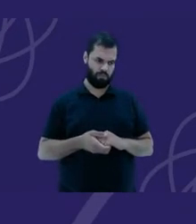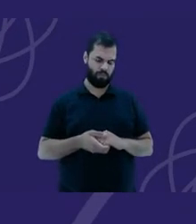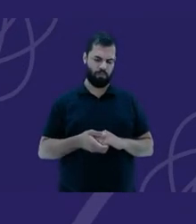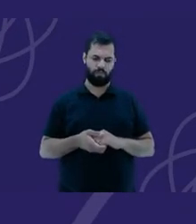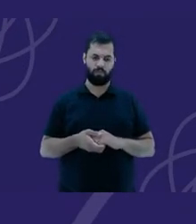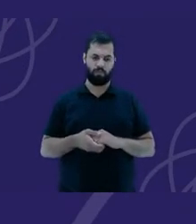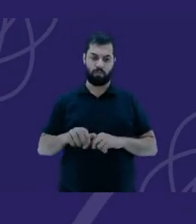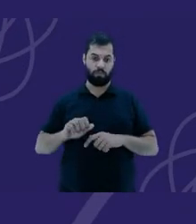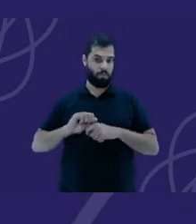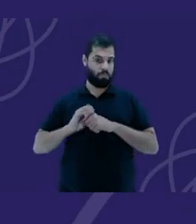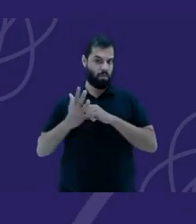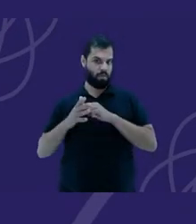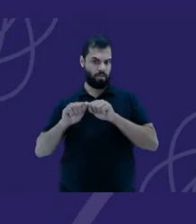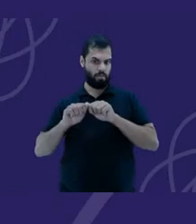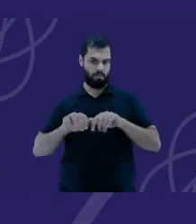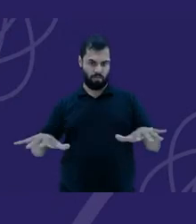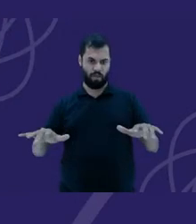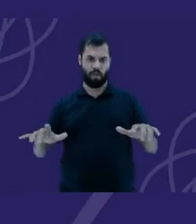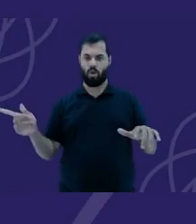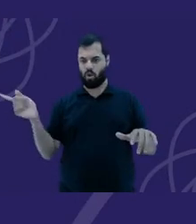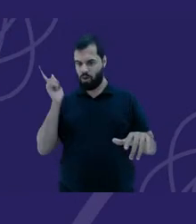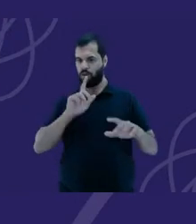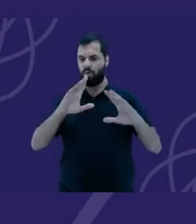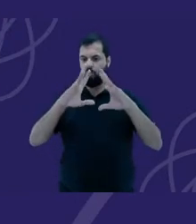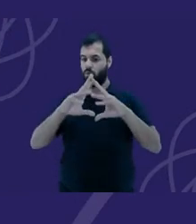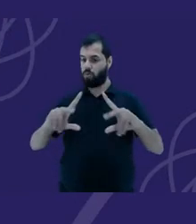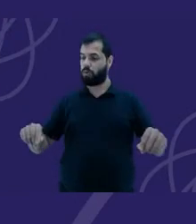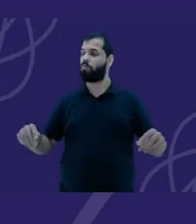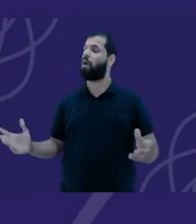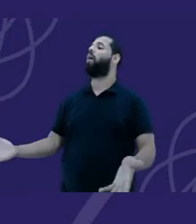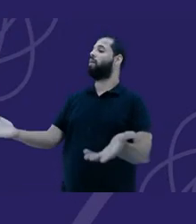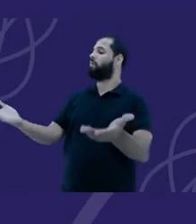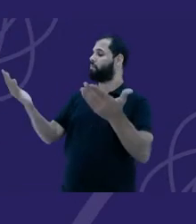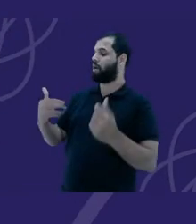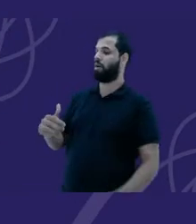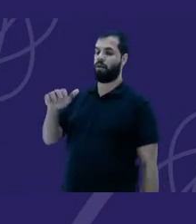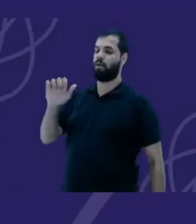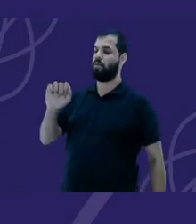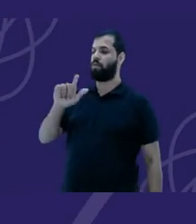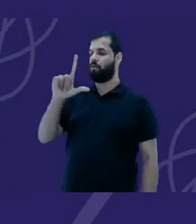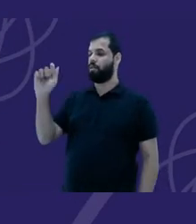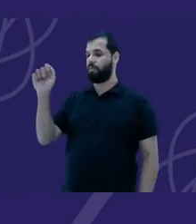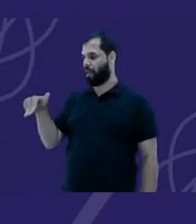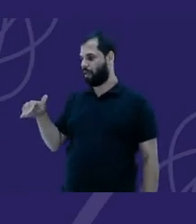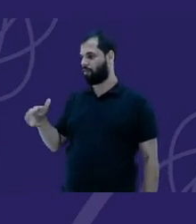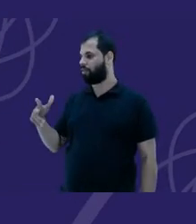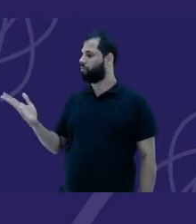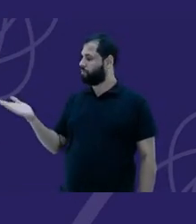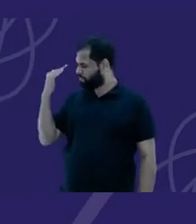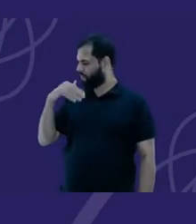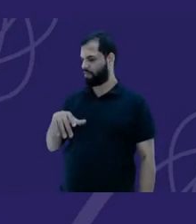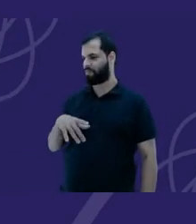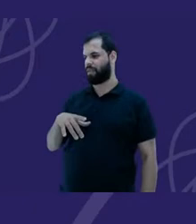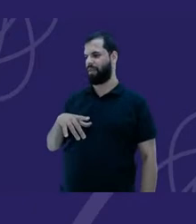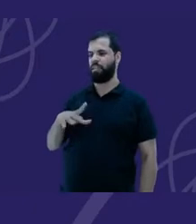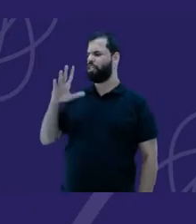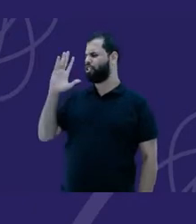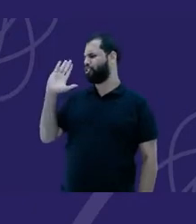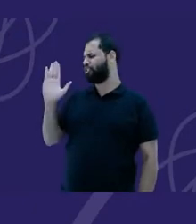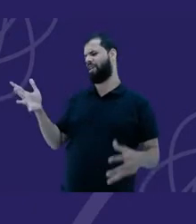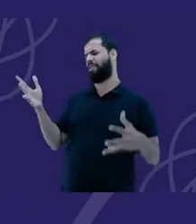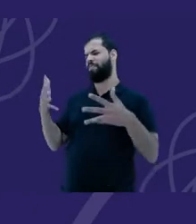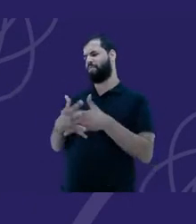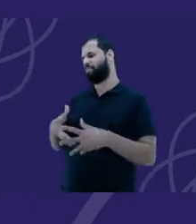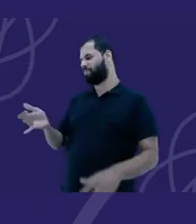da pandemia fosse amenizada. Alan, venha para cá, porque eu já estou me enrolando aqui nessa conversa.